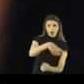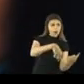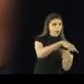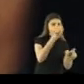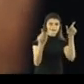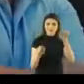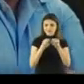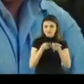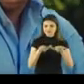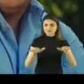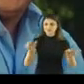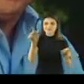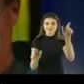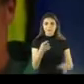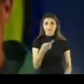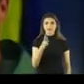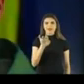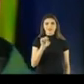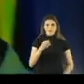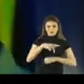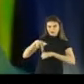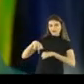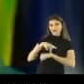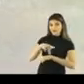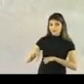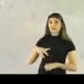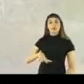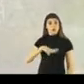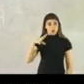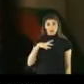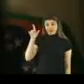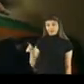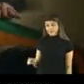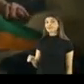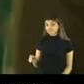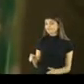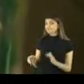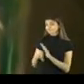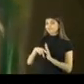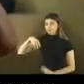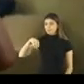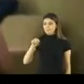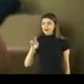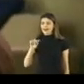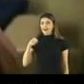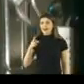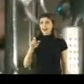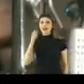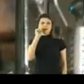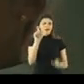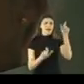milhões de Pedros espalhados pelo país inteiro. A mesma bravura de Maria Quitéria corre por Marias brasileiras que ganham